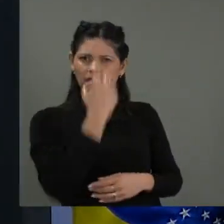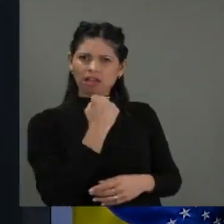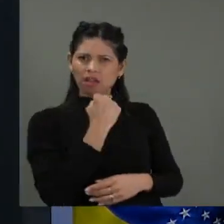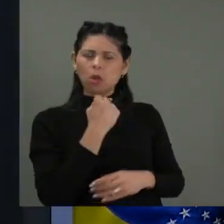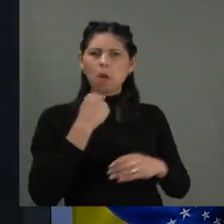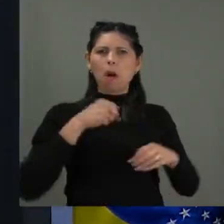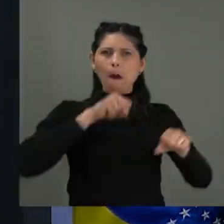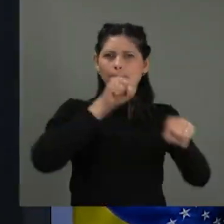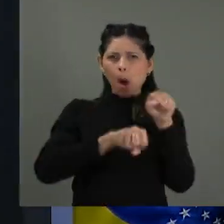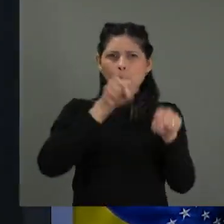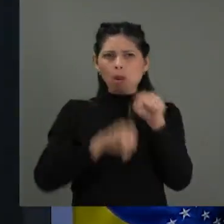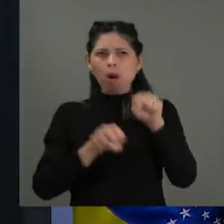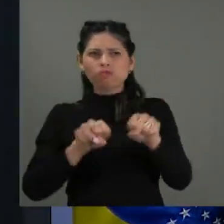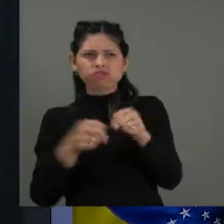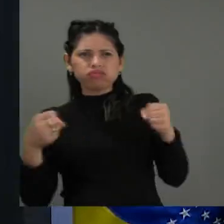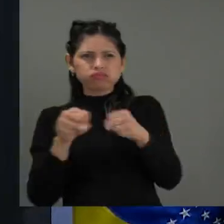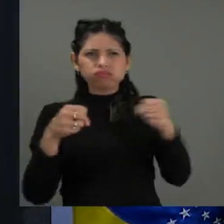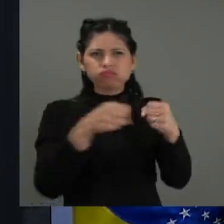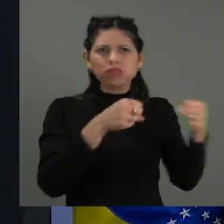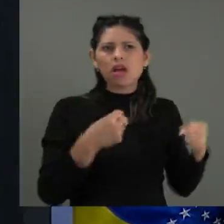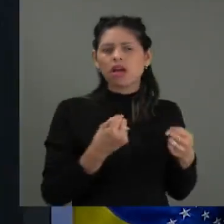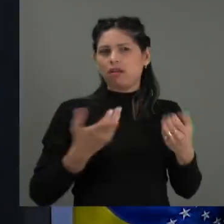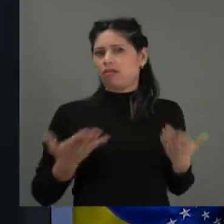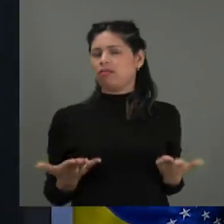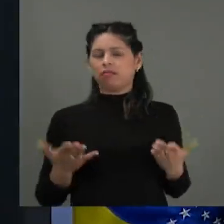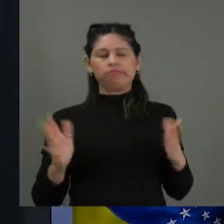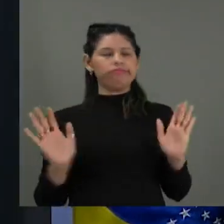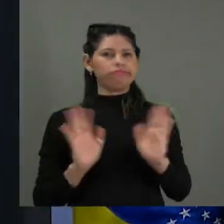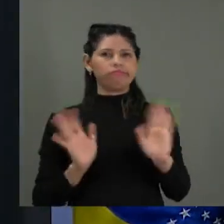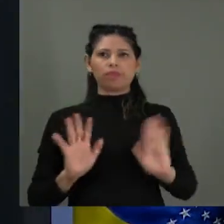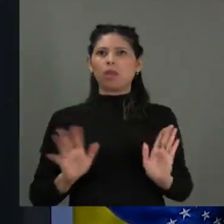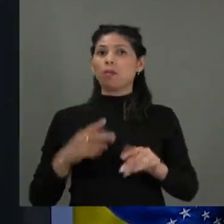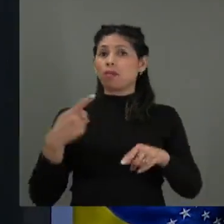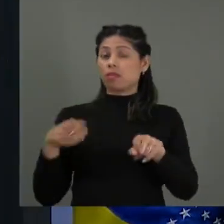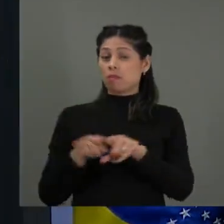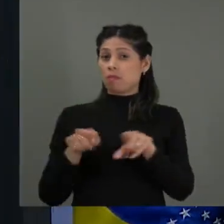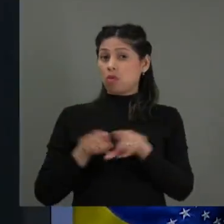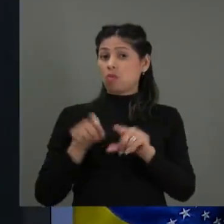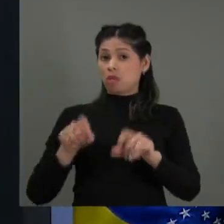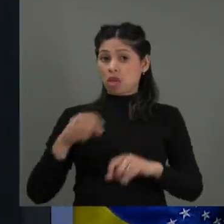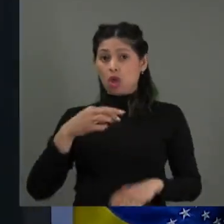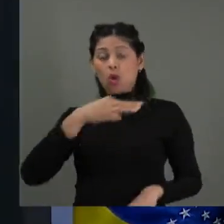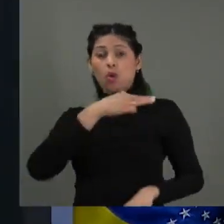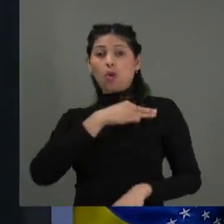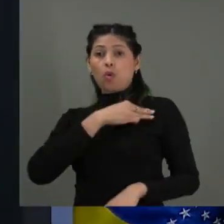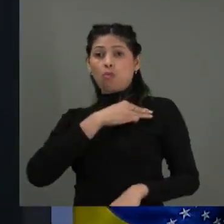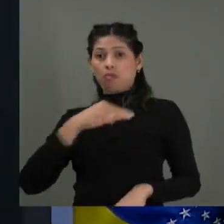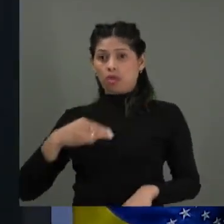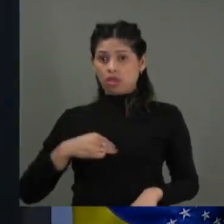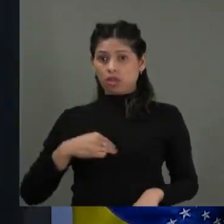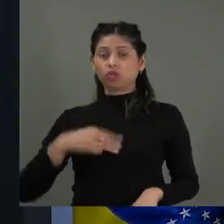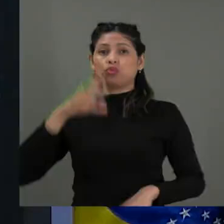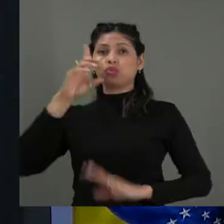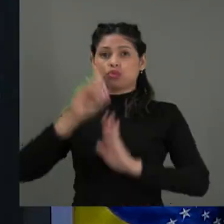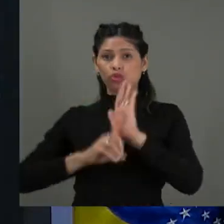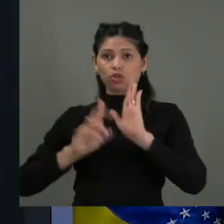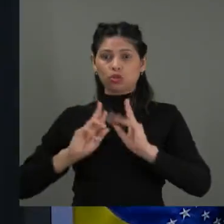letras, sem o ministro dos Direitos Humanos se pronunciar durante tanto tempo,